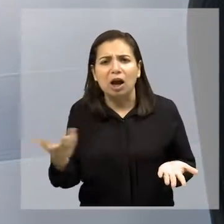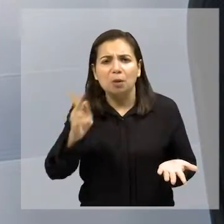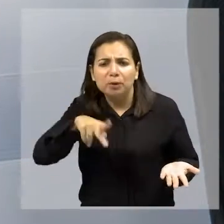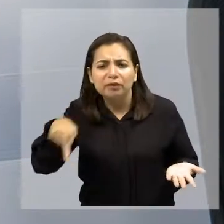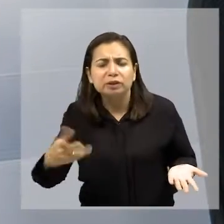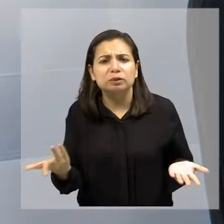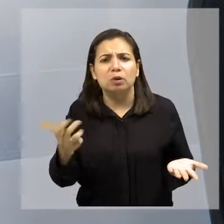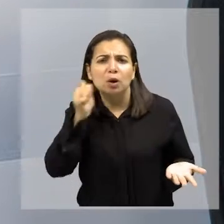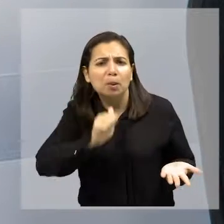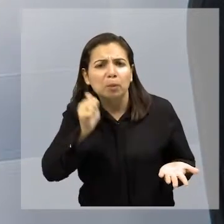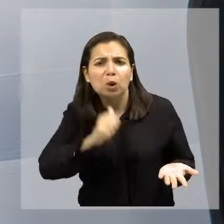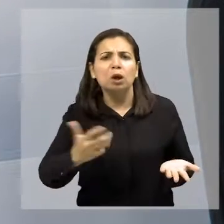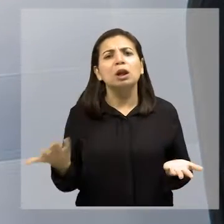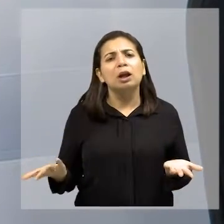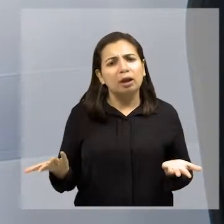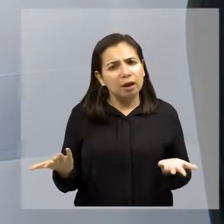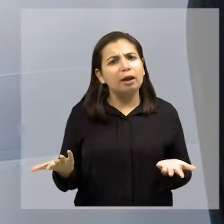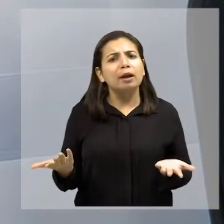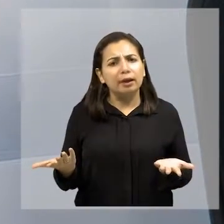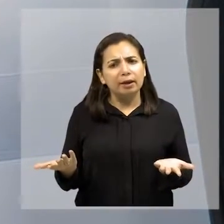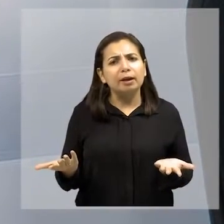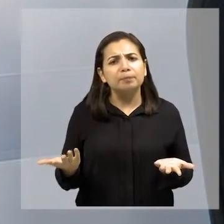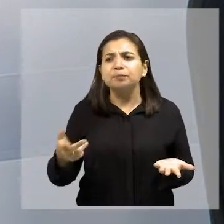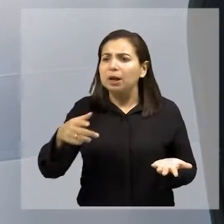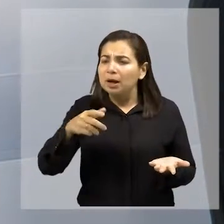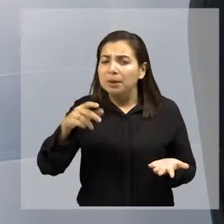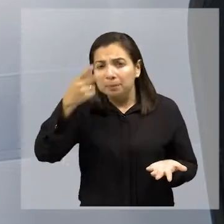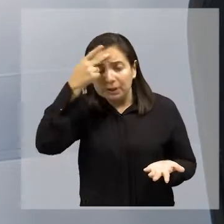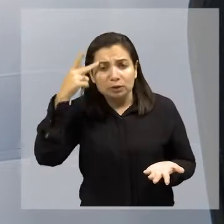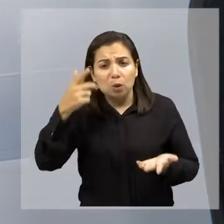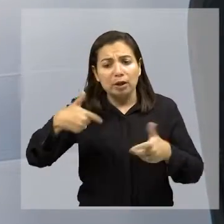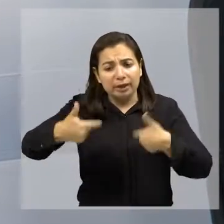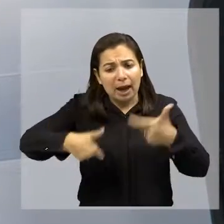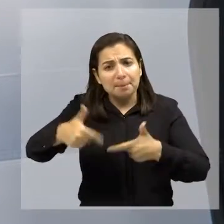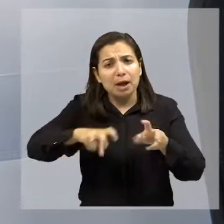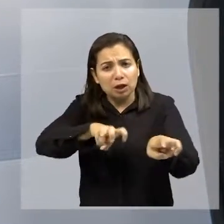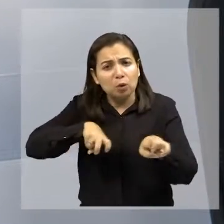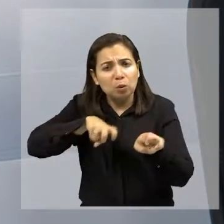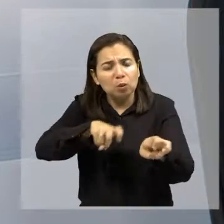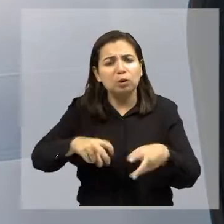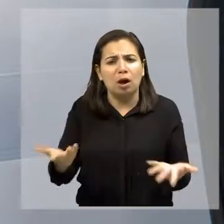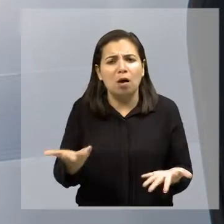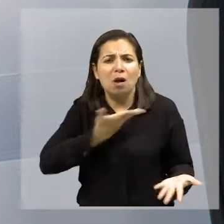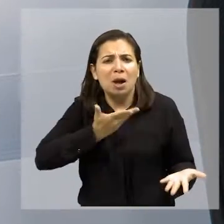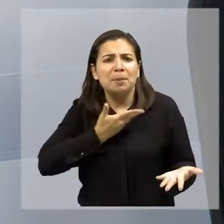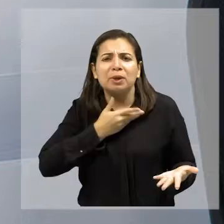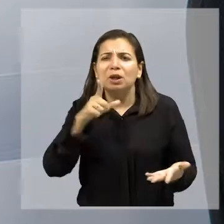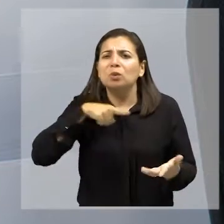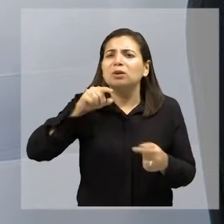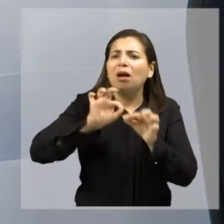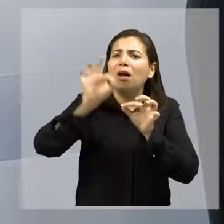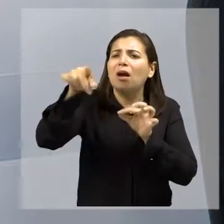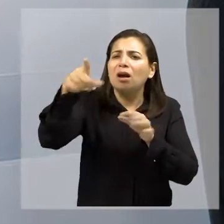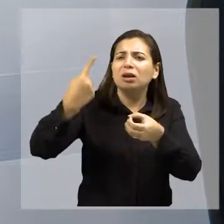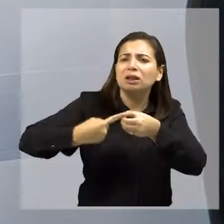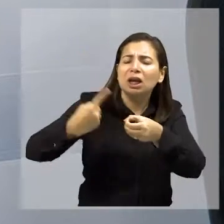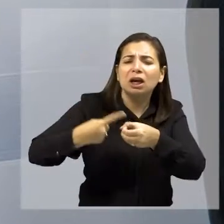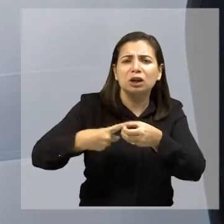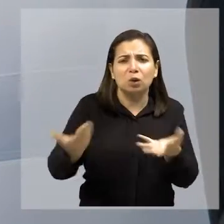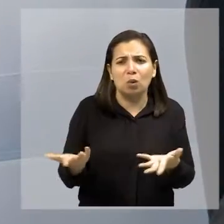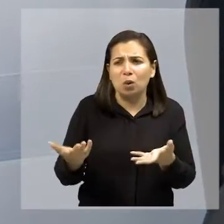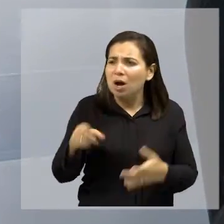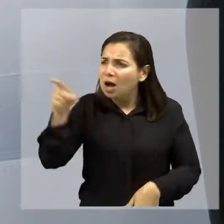professores, as professoras, proteger os trabalhadores rurais, o amigo, a amiga que está aí no interior do Ceará, o amigo, a amiga